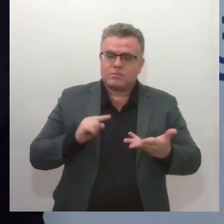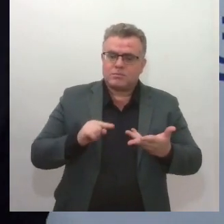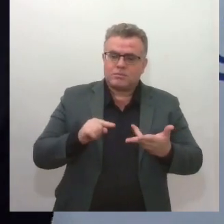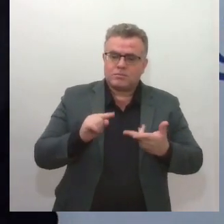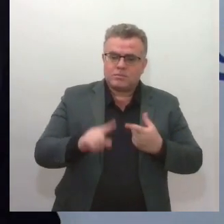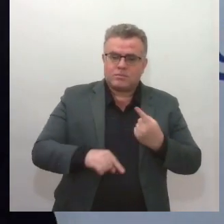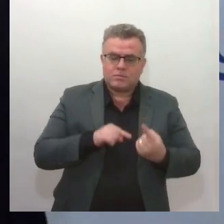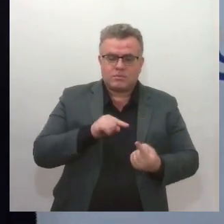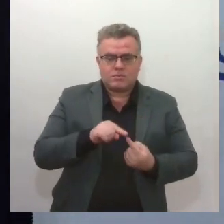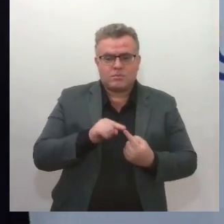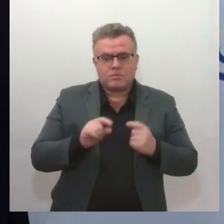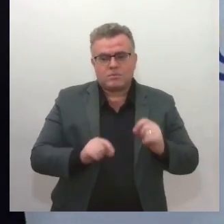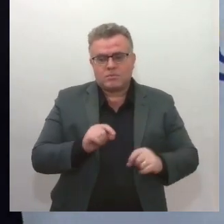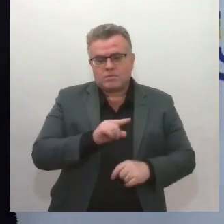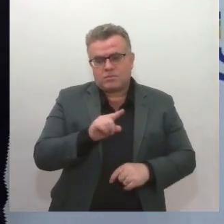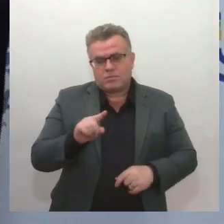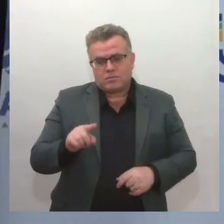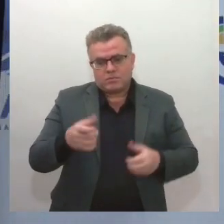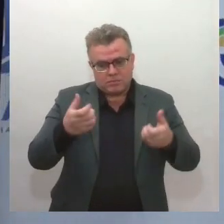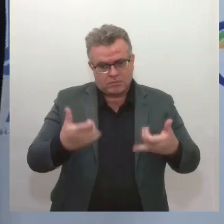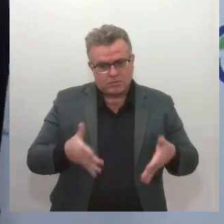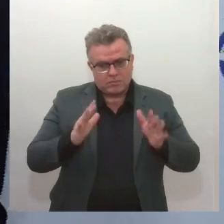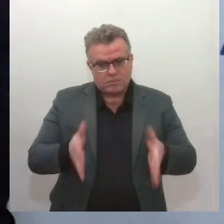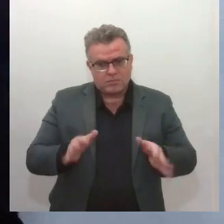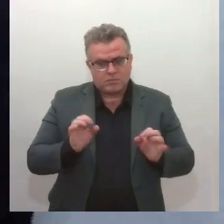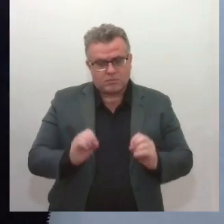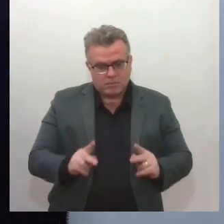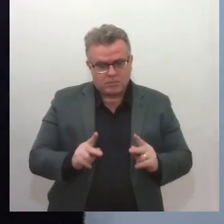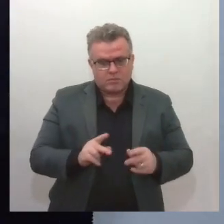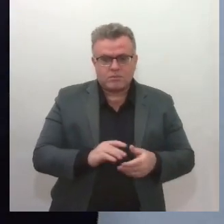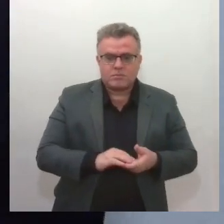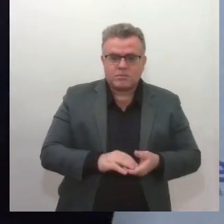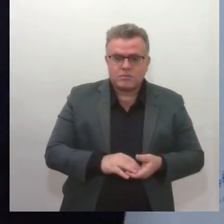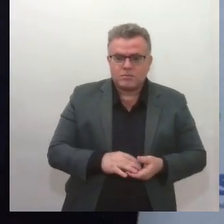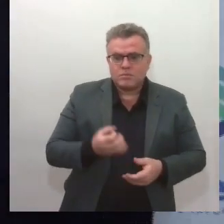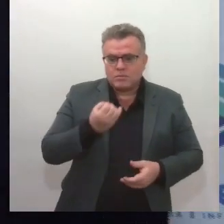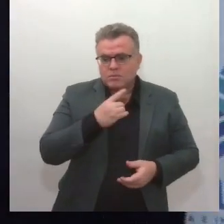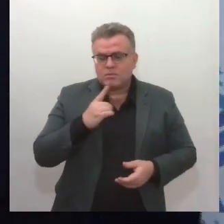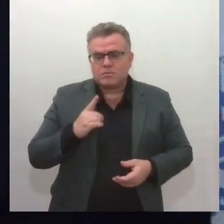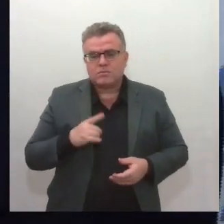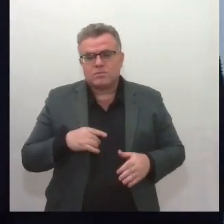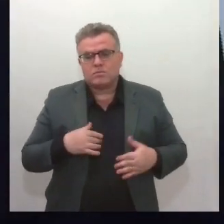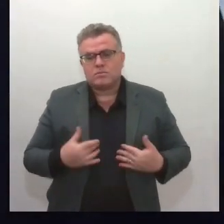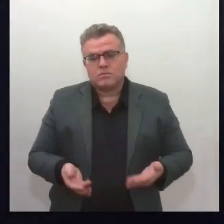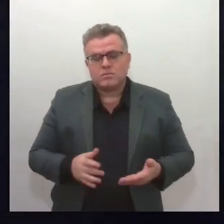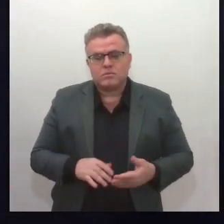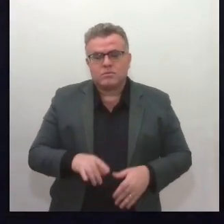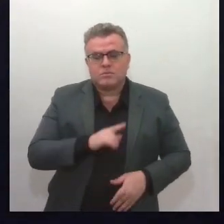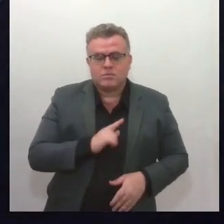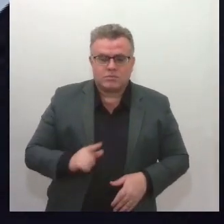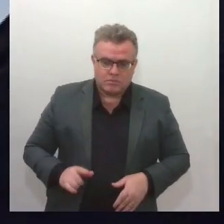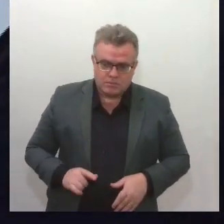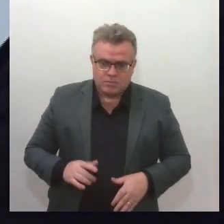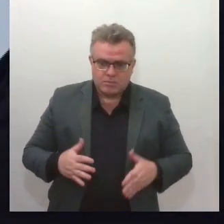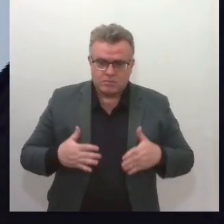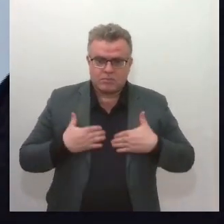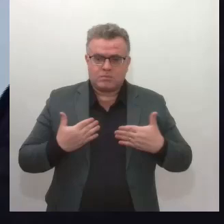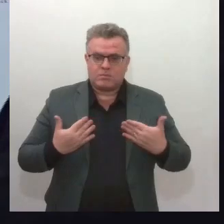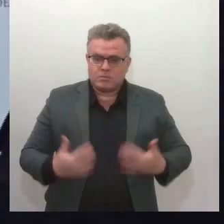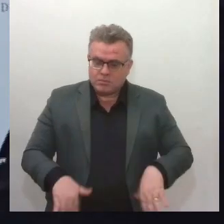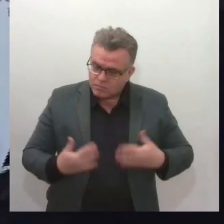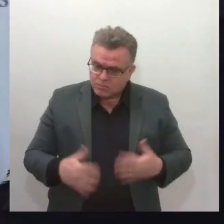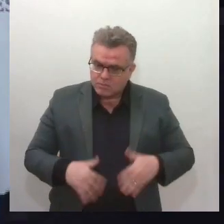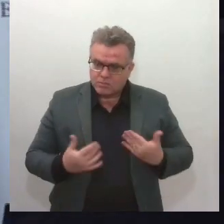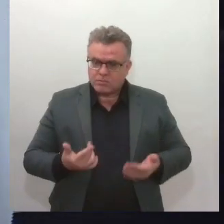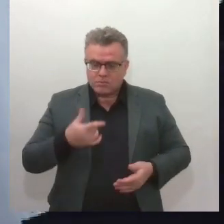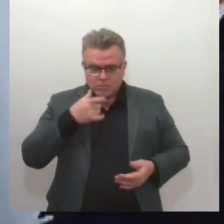trouxe isso à tribuna. Muito bom dia. Bom dia, exatamente. O governador Fábio, ele nos surpreendeu, né, na noite de ontem, quando convocou essa